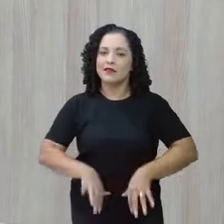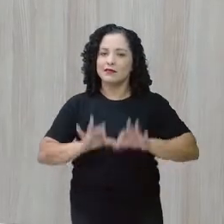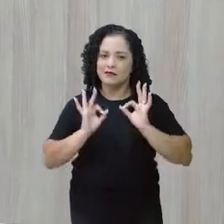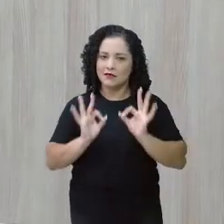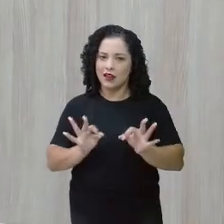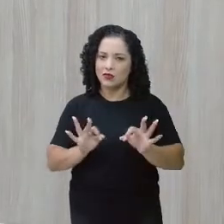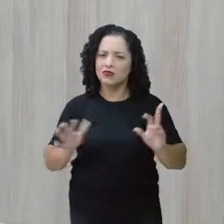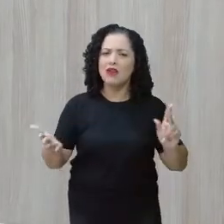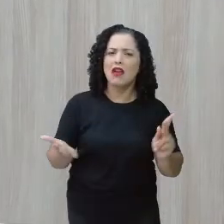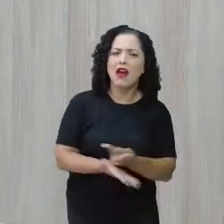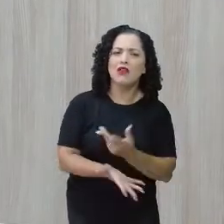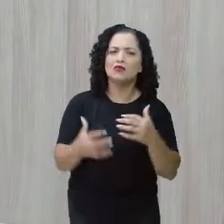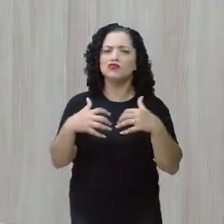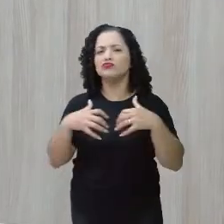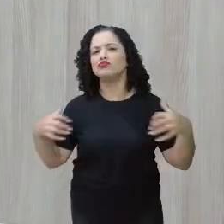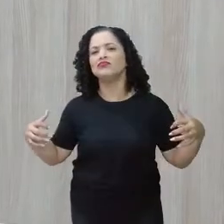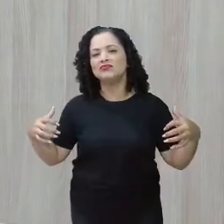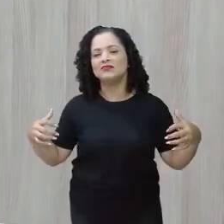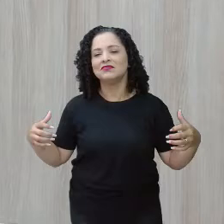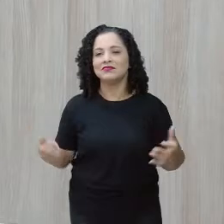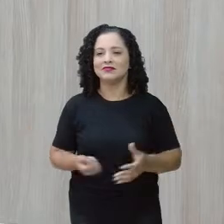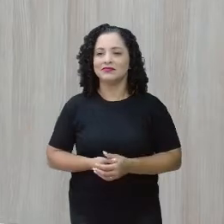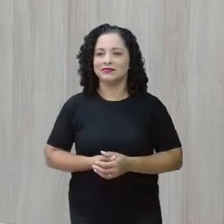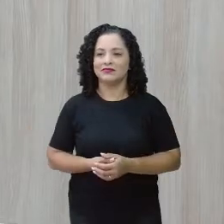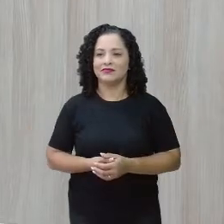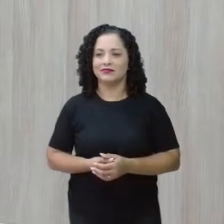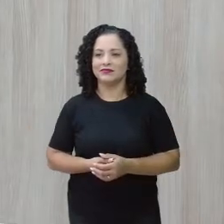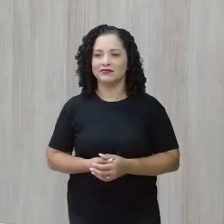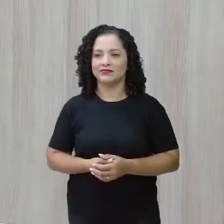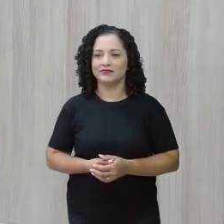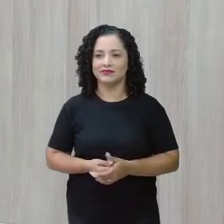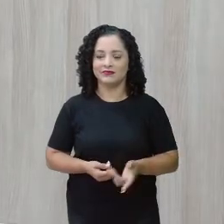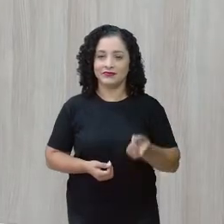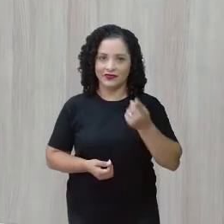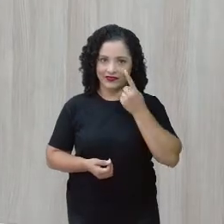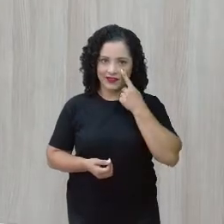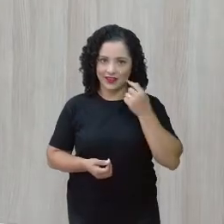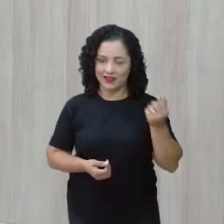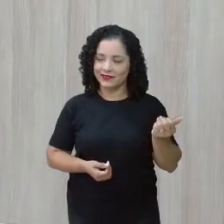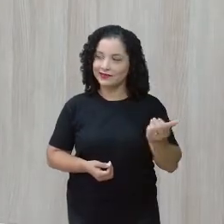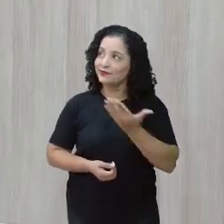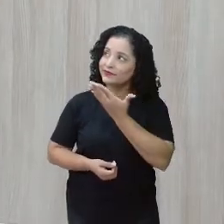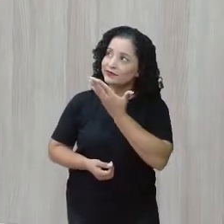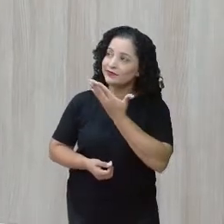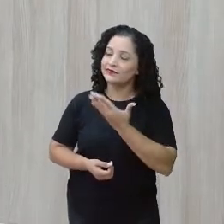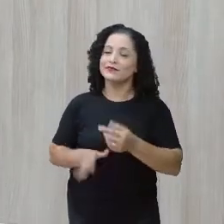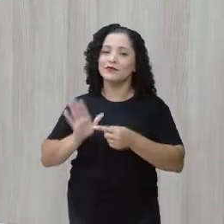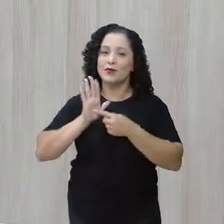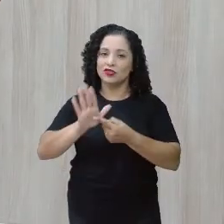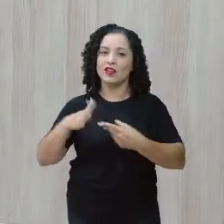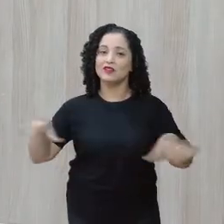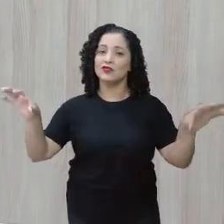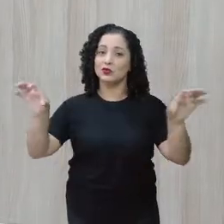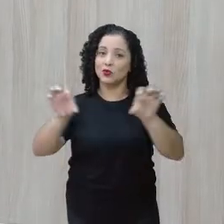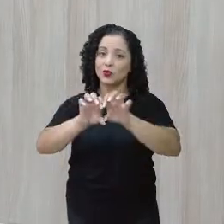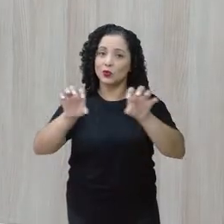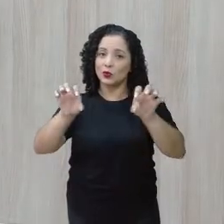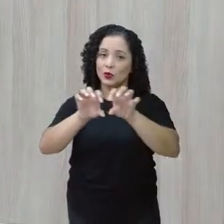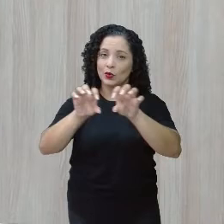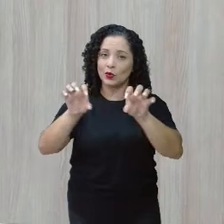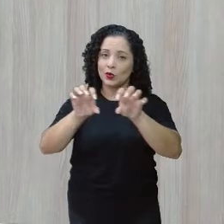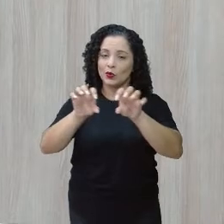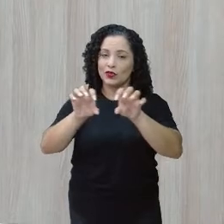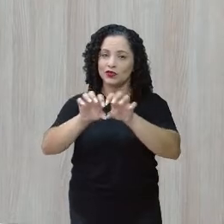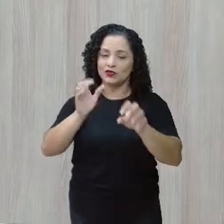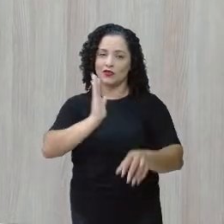ou você vai ter que reelaborar. Então, aí, eu tenho agora mostrando as estruturas, não é? As estruturas aí